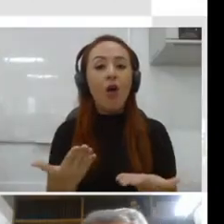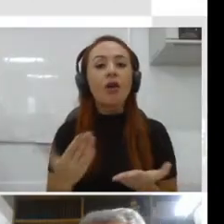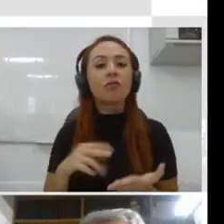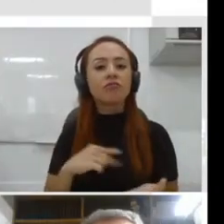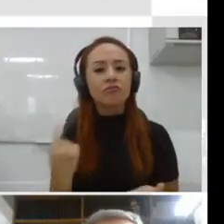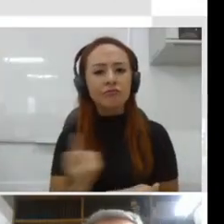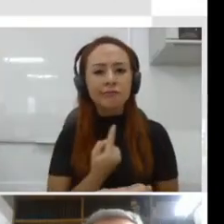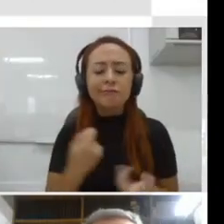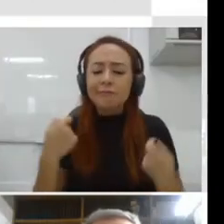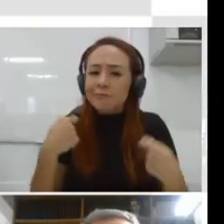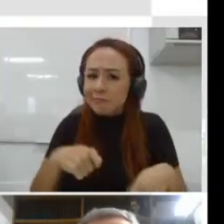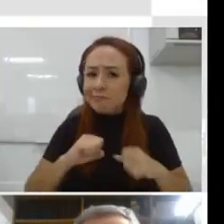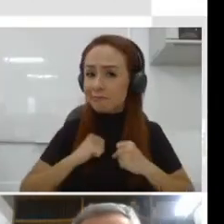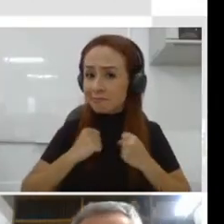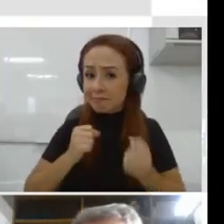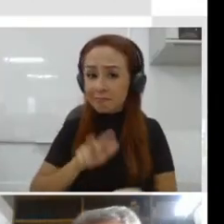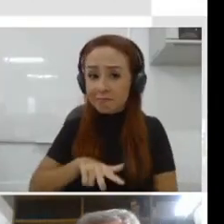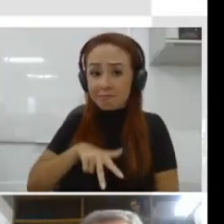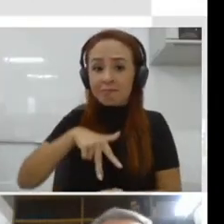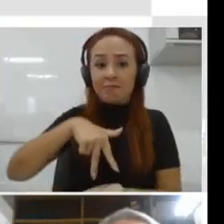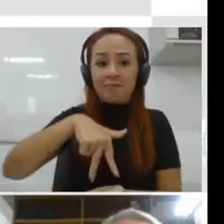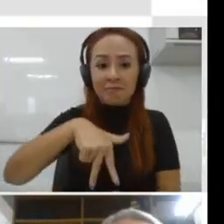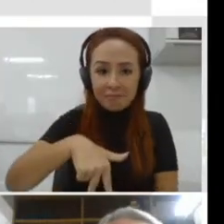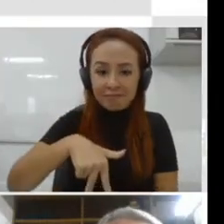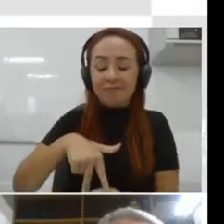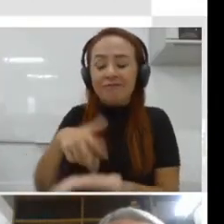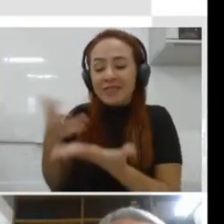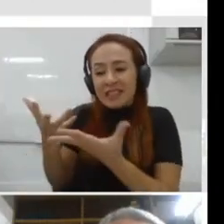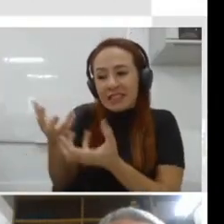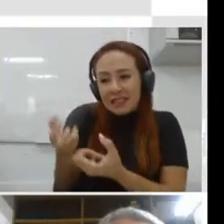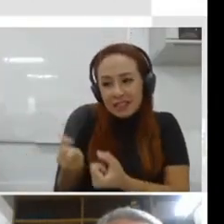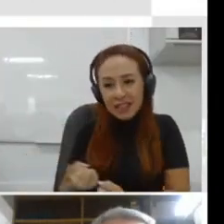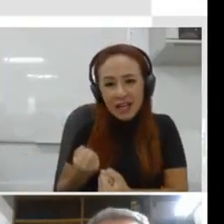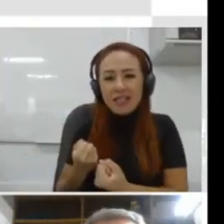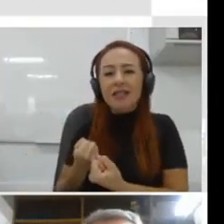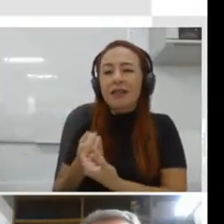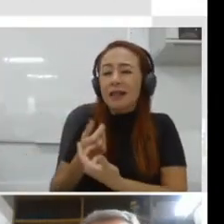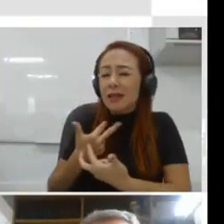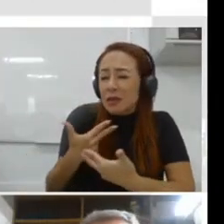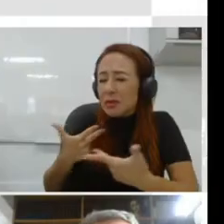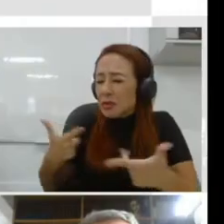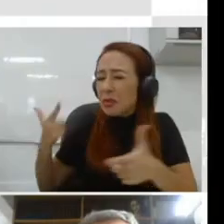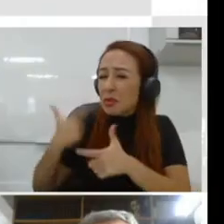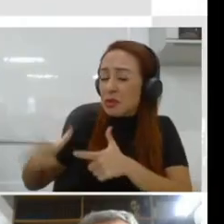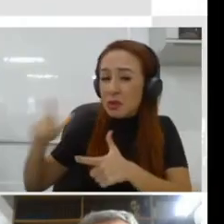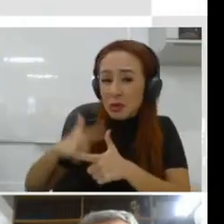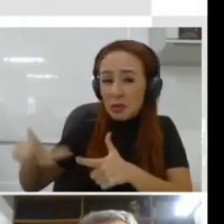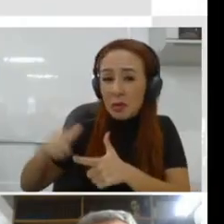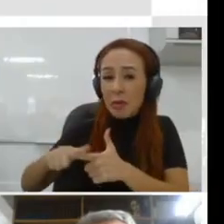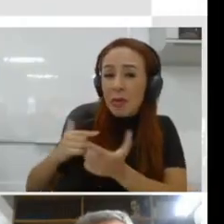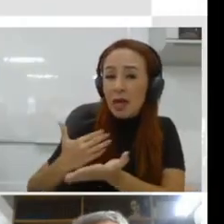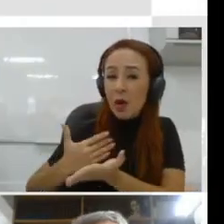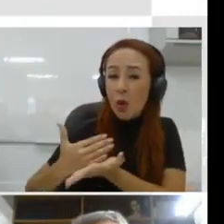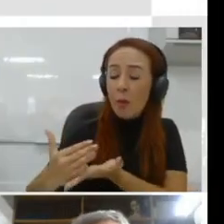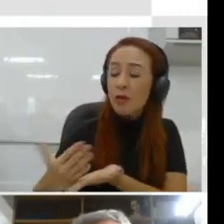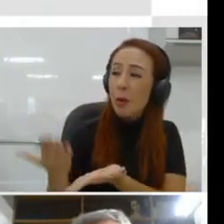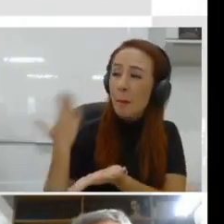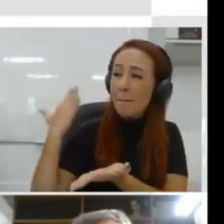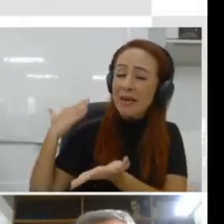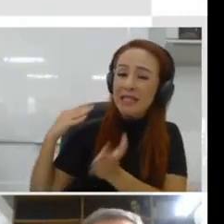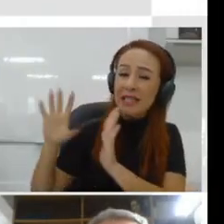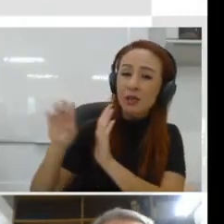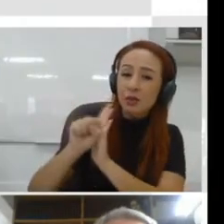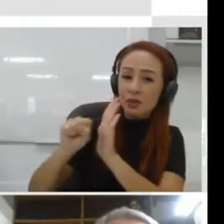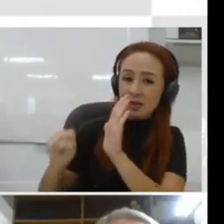né, dessa potenciação energética que caracterizou a nossa civilização ao longo dos últimos 2 séculos. 2